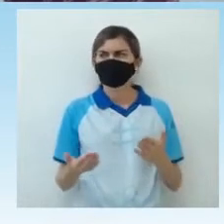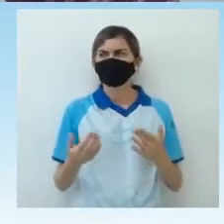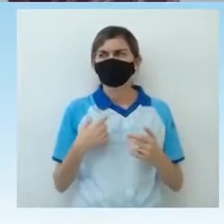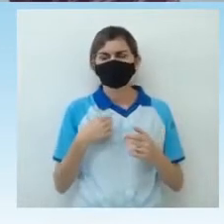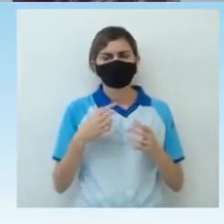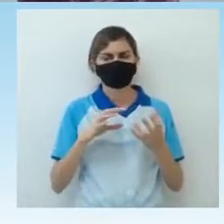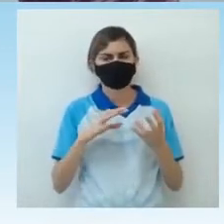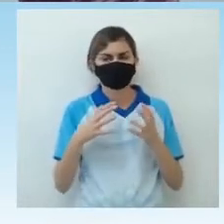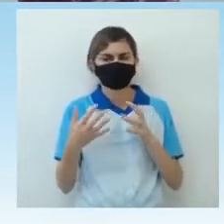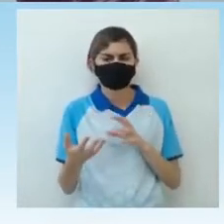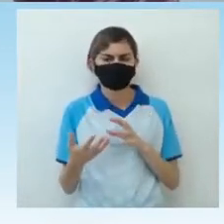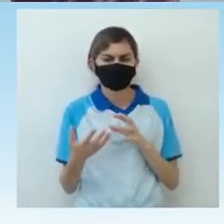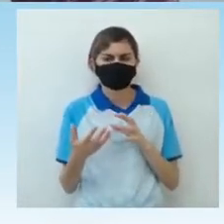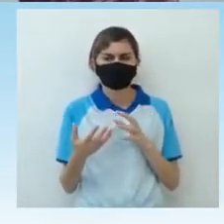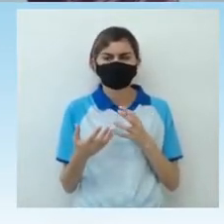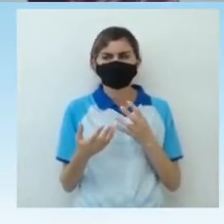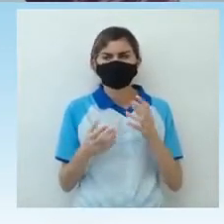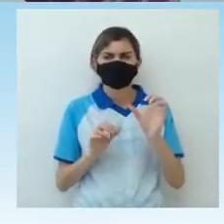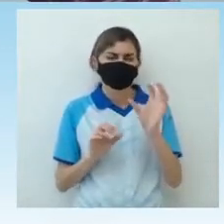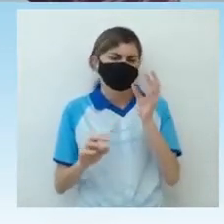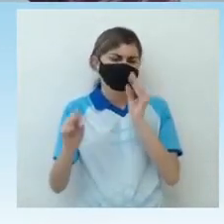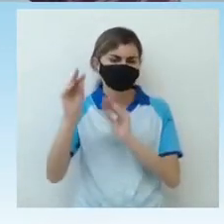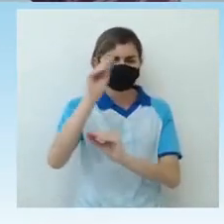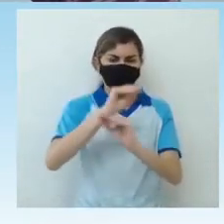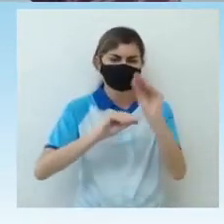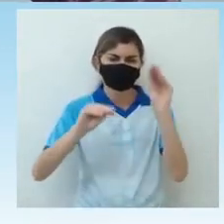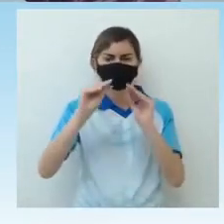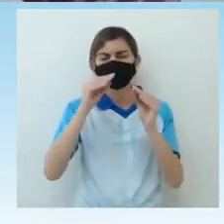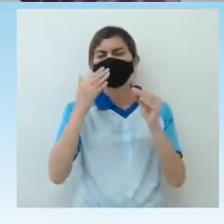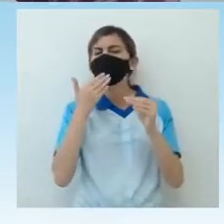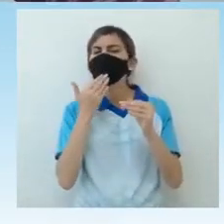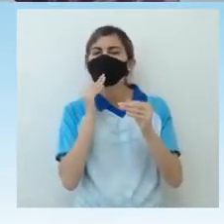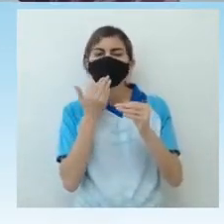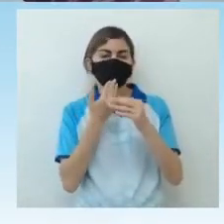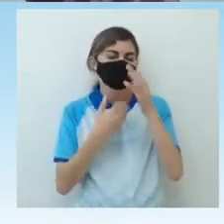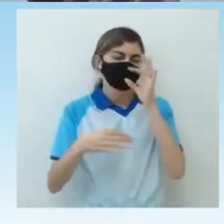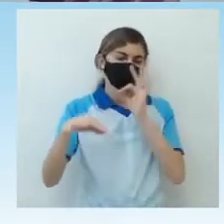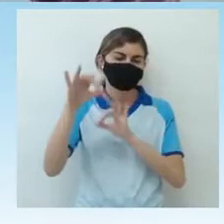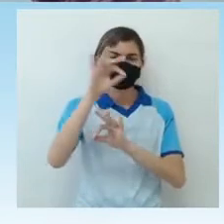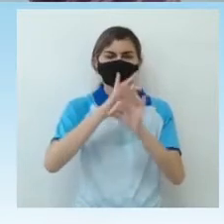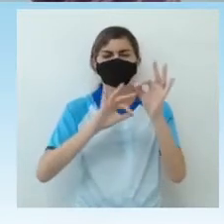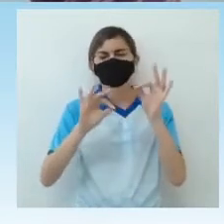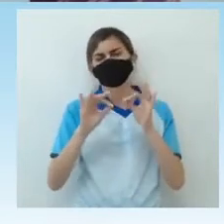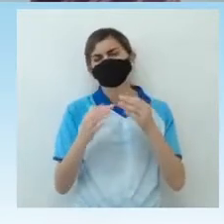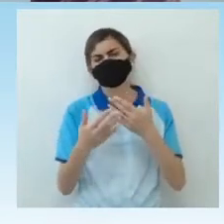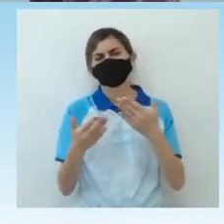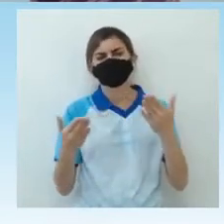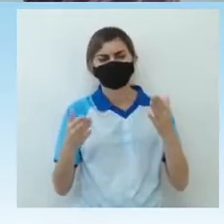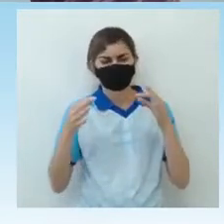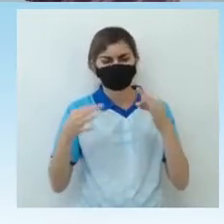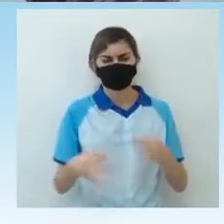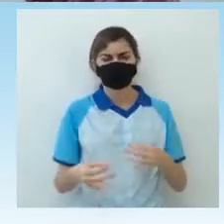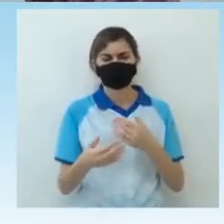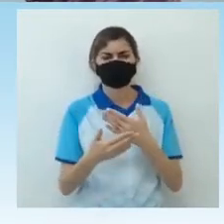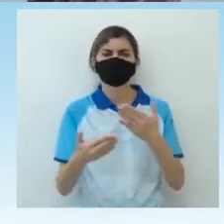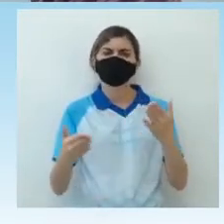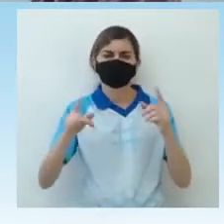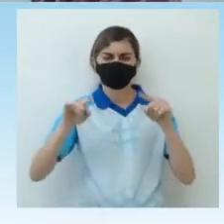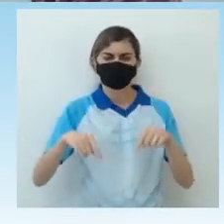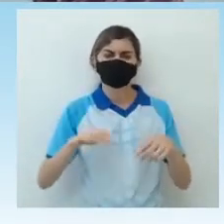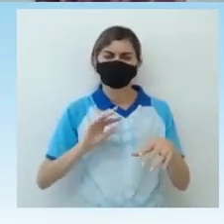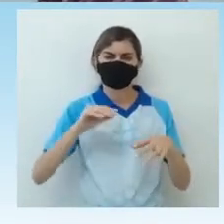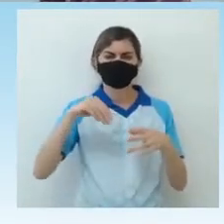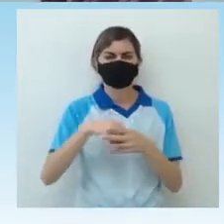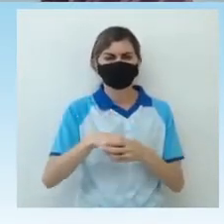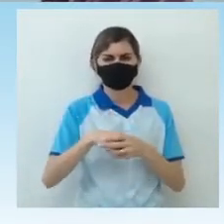ela vai desmontando, ela vai desconfigurando, ela vai sendo exatamente aquilo que ela é dentro